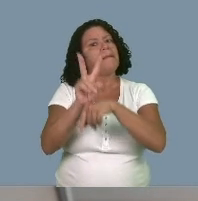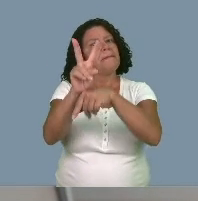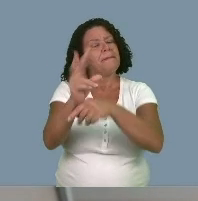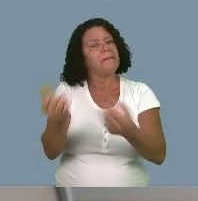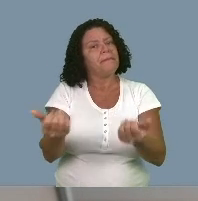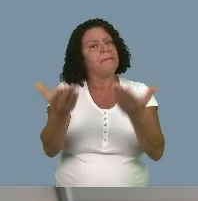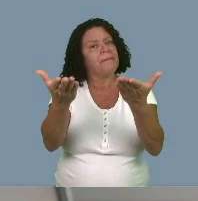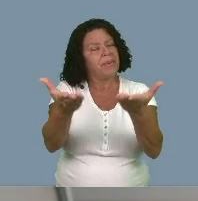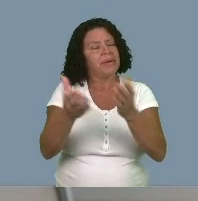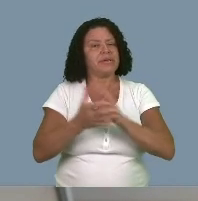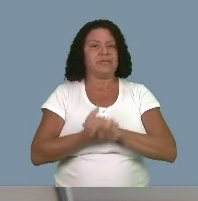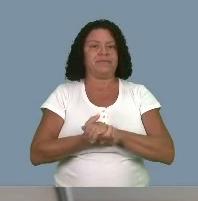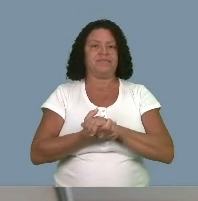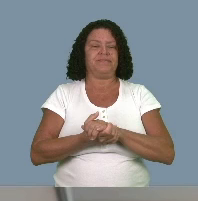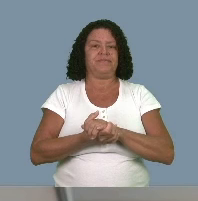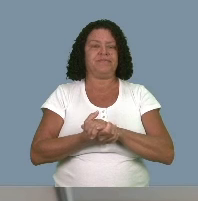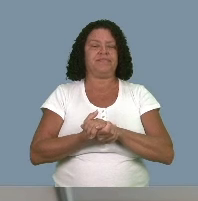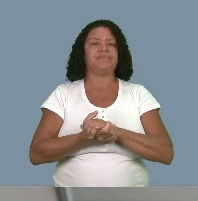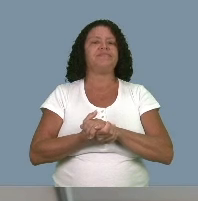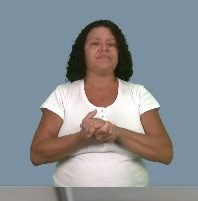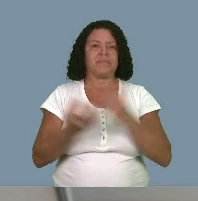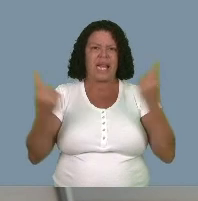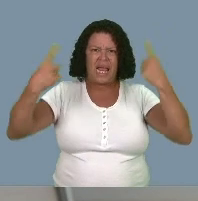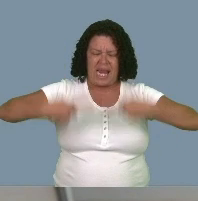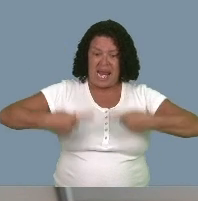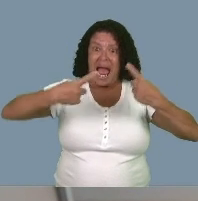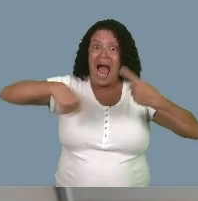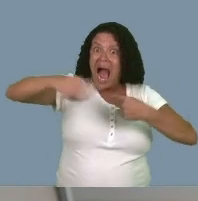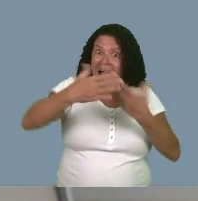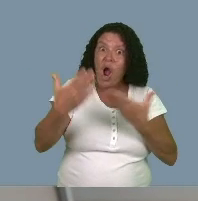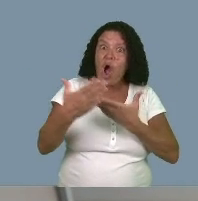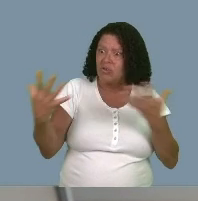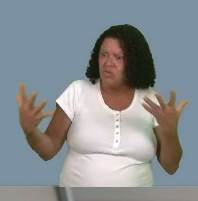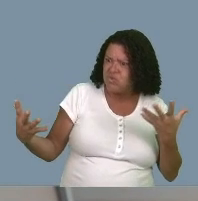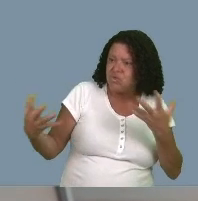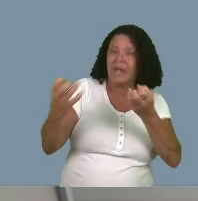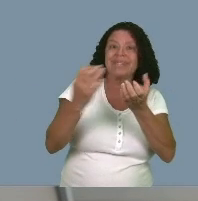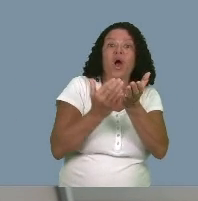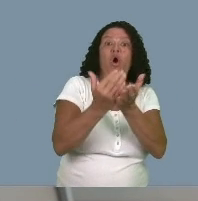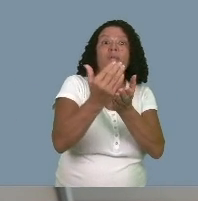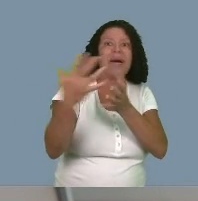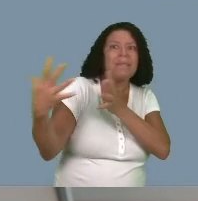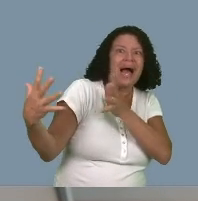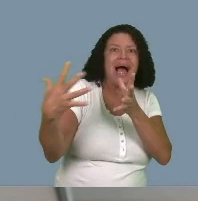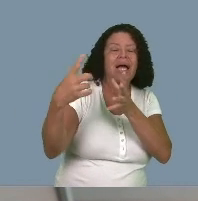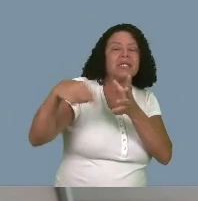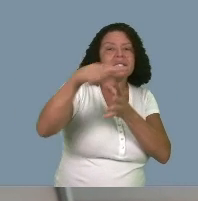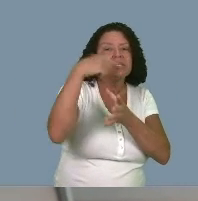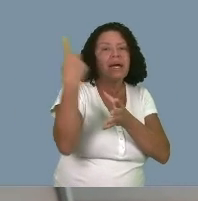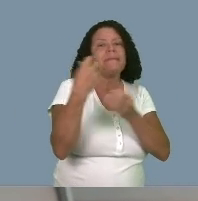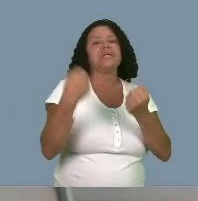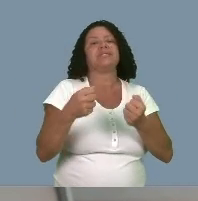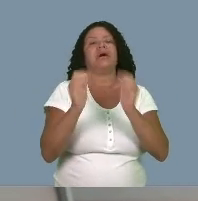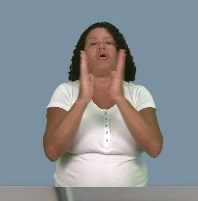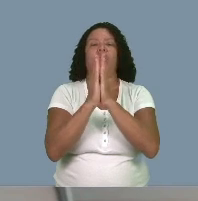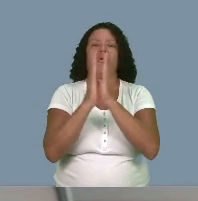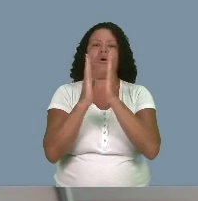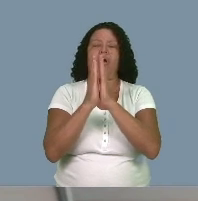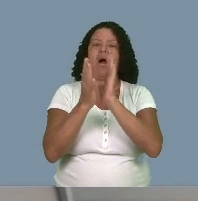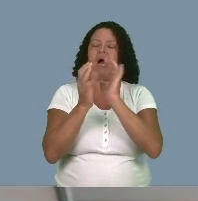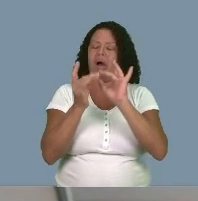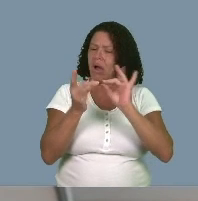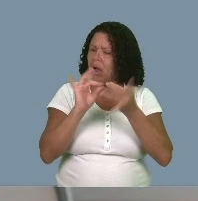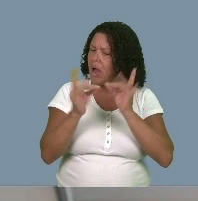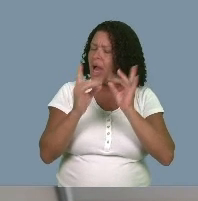chegando. A grande batalha está em fase inicial e todos devemos orar para que o Senhor nos